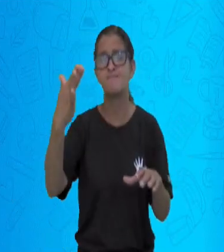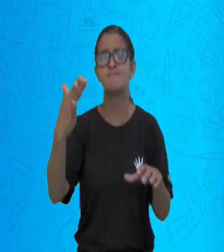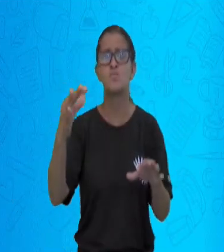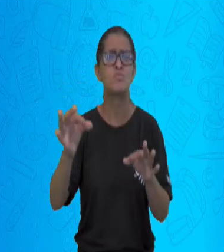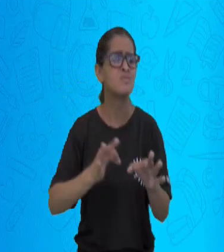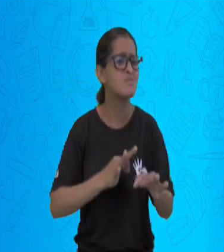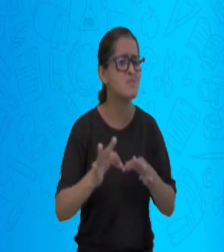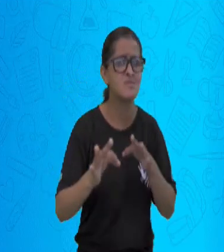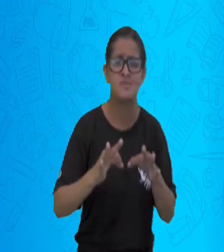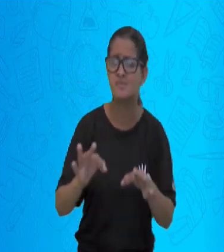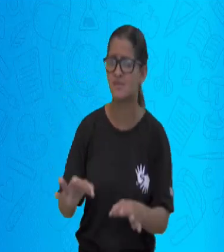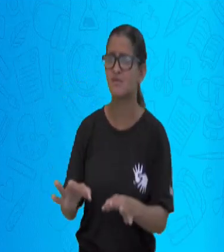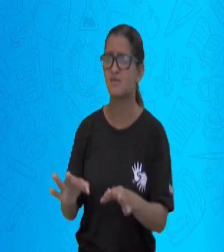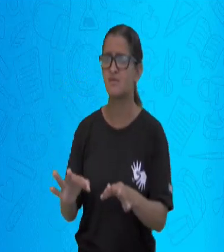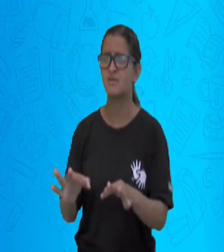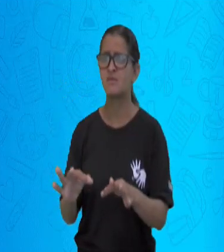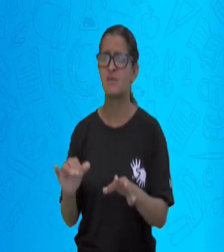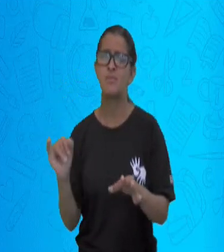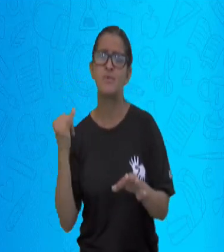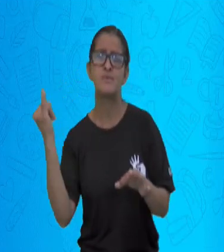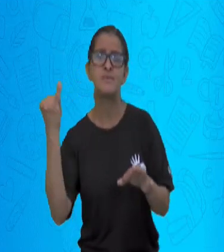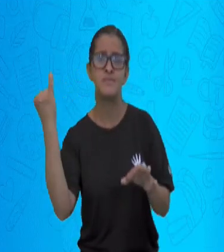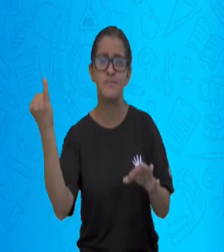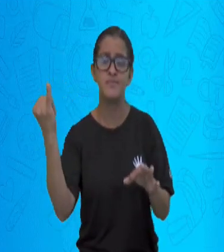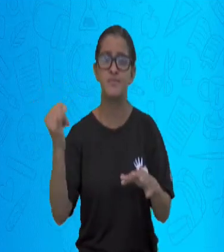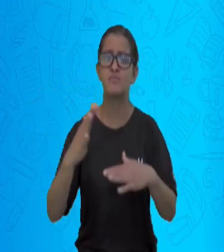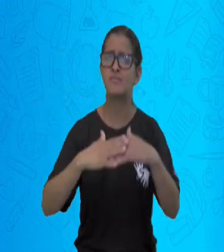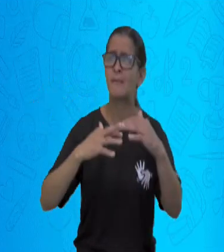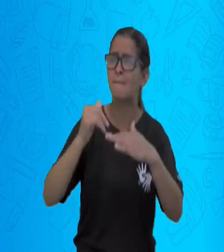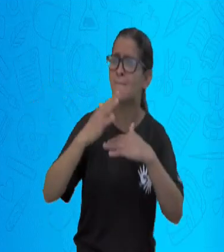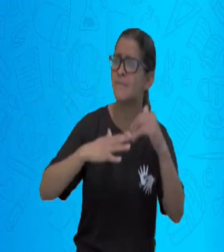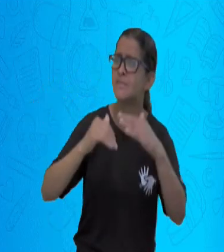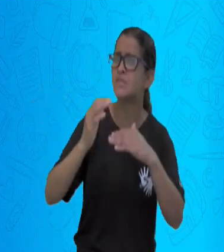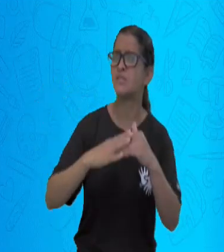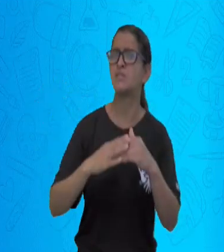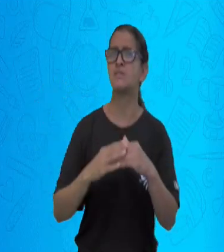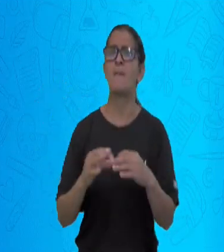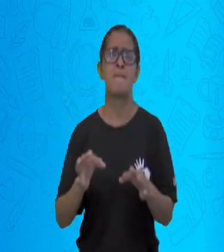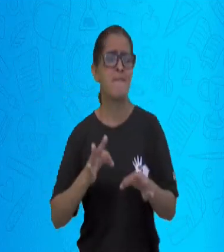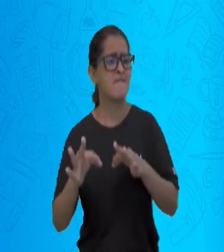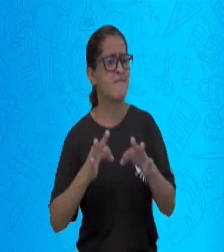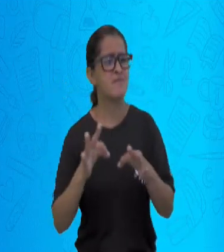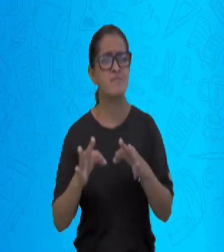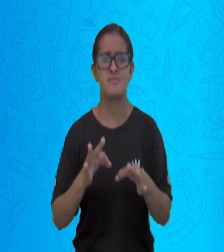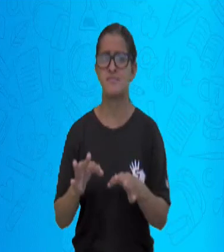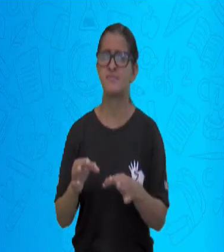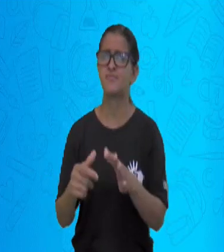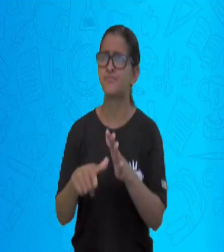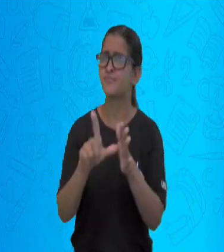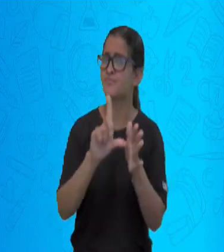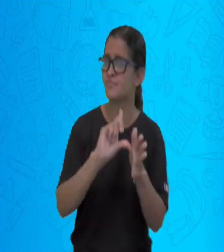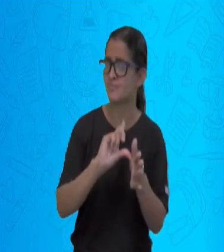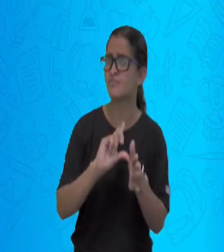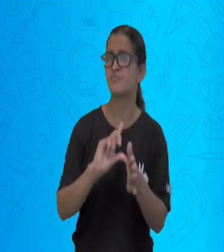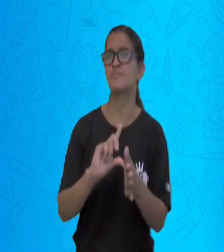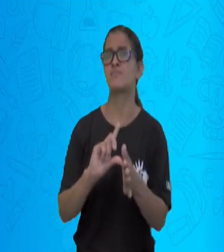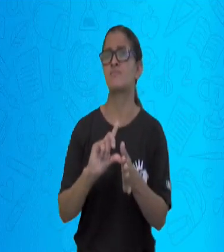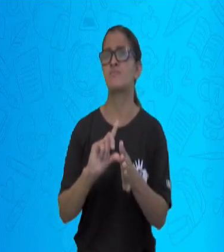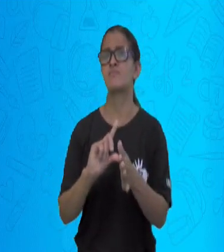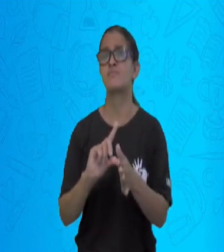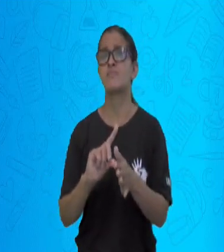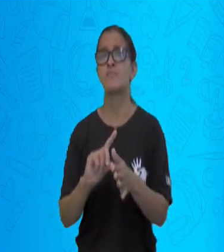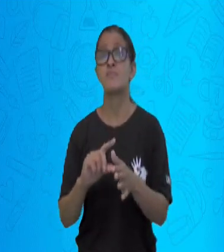estou trabalhando. Porque quanto mais eu me qualifico, eu vou ter um trabalho de destaque, né? Eu vou me qualificar para um